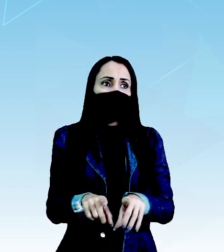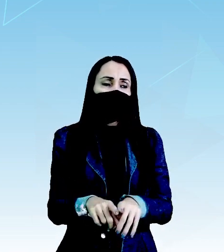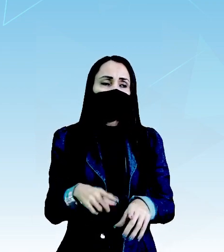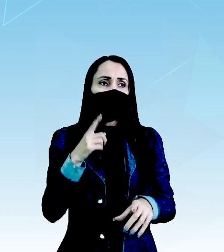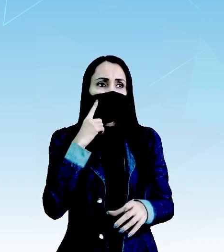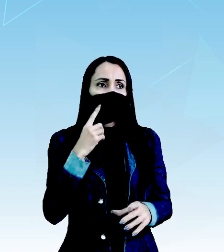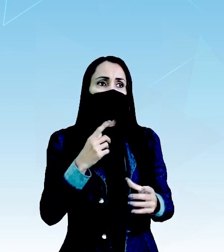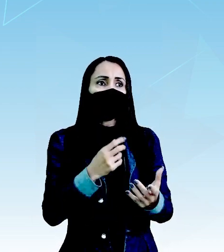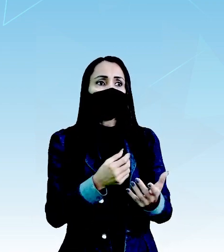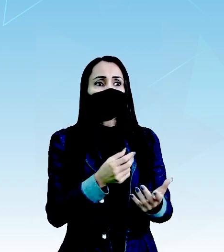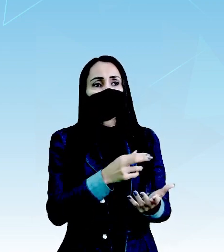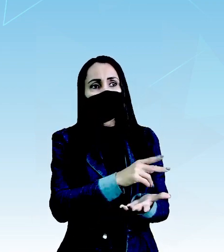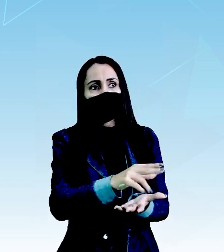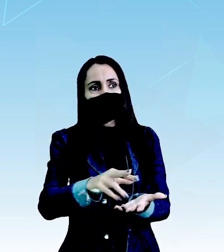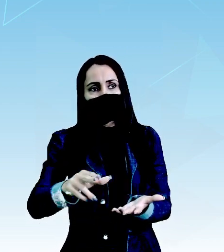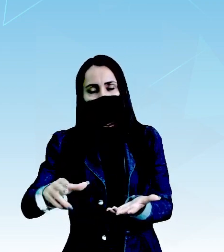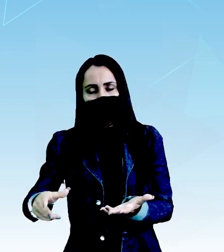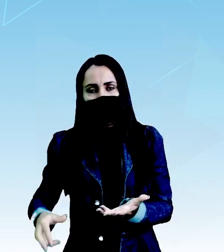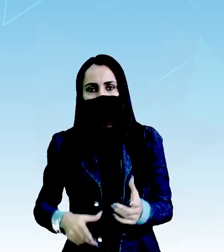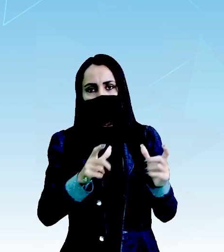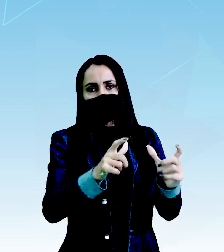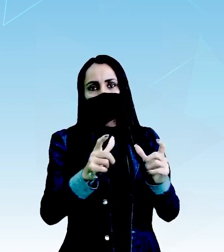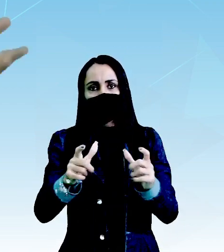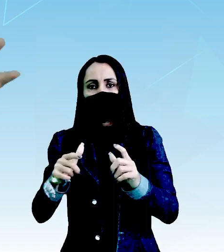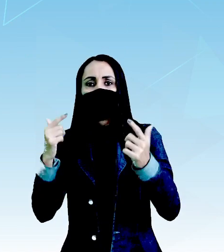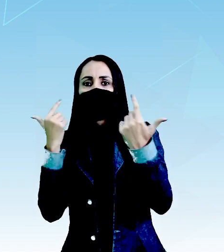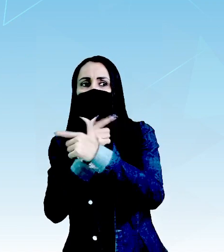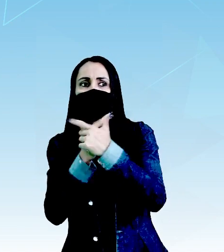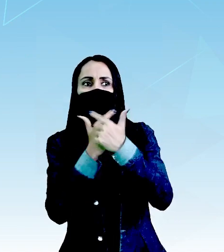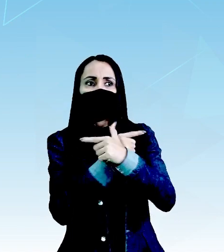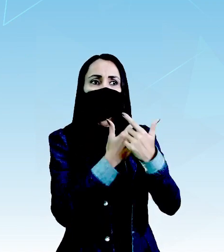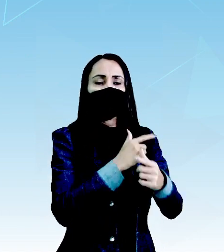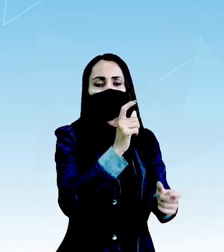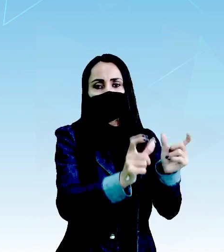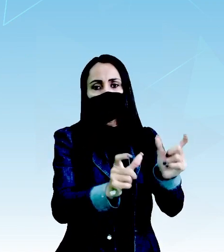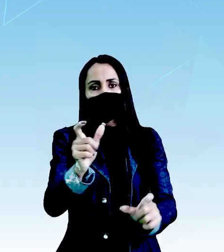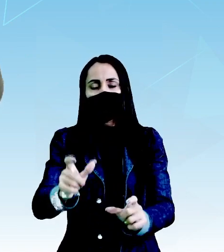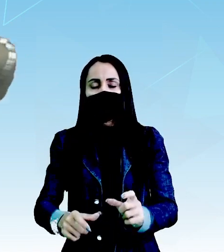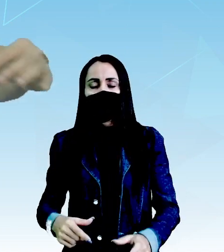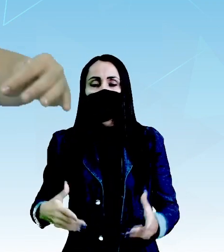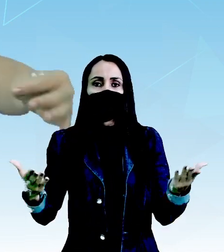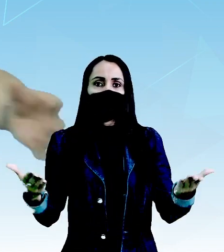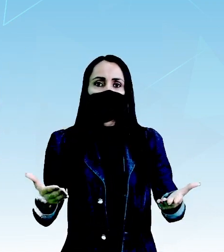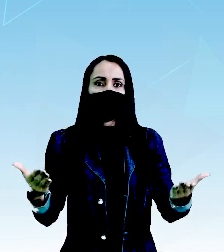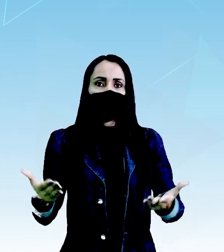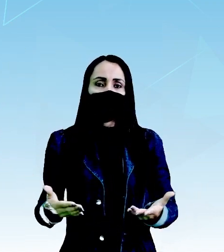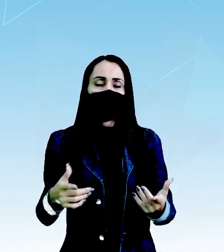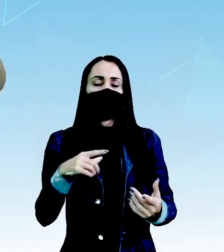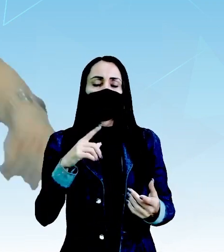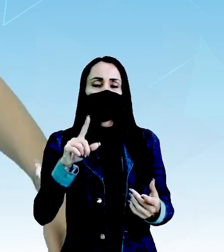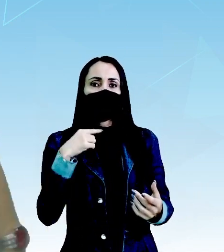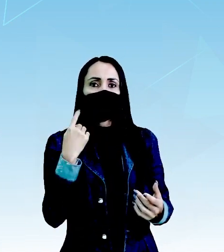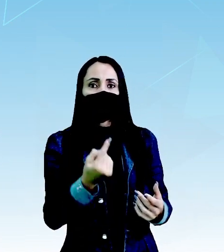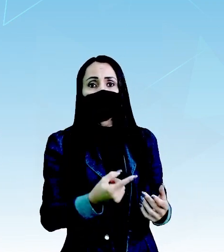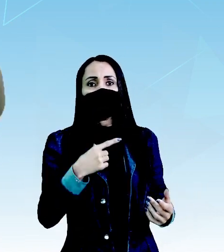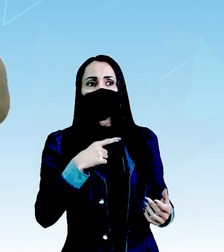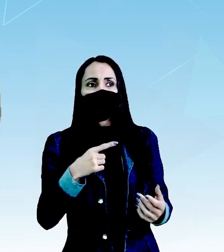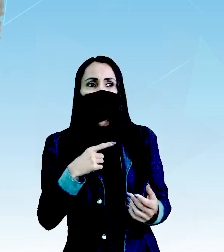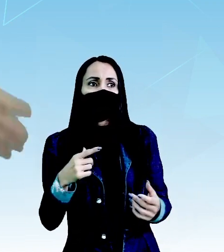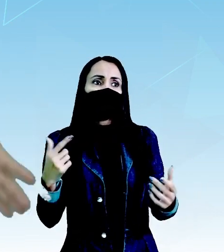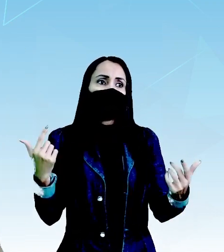vários clímax que trazem o riso. E hoje nós temos o tragicômico, a